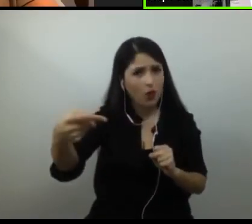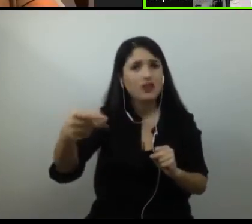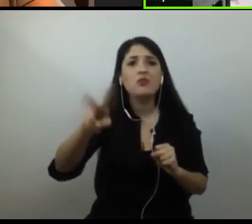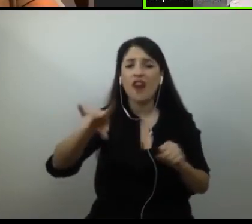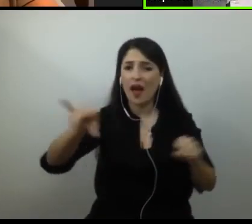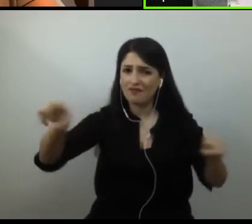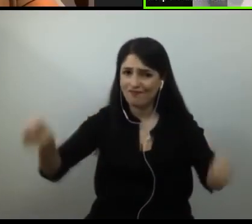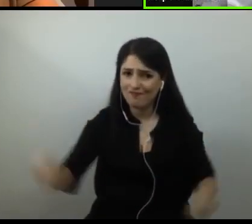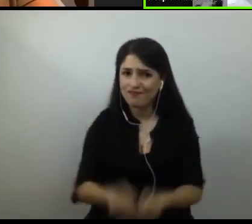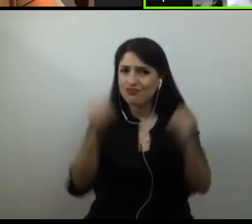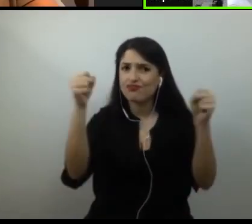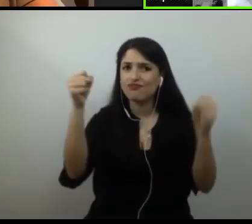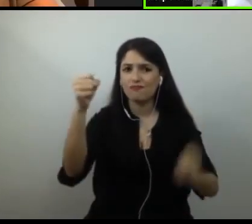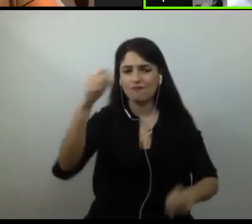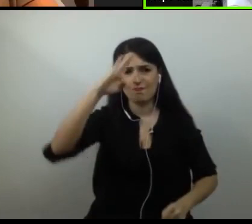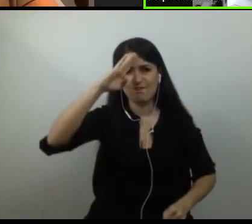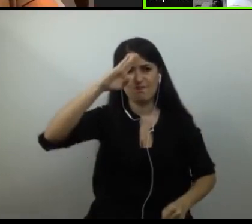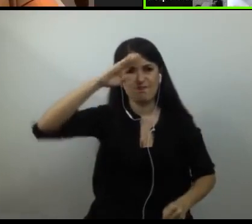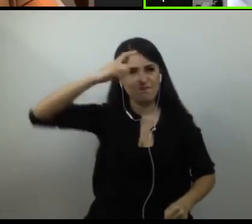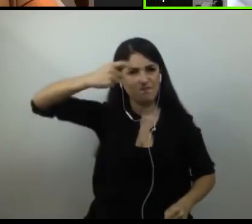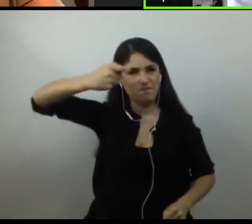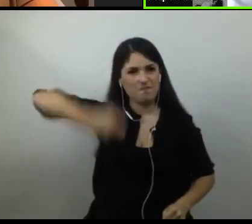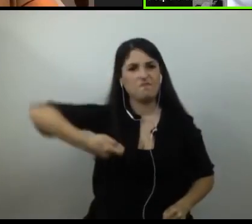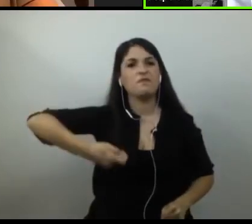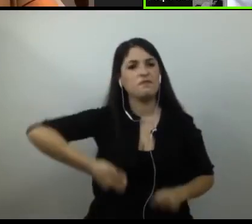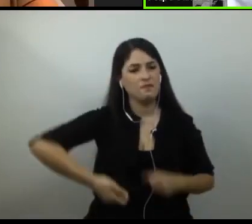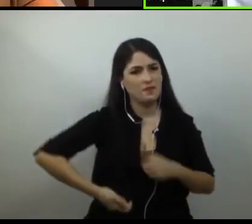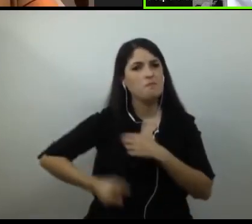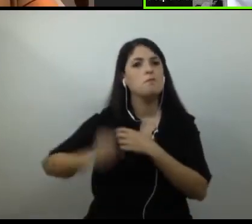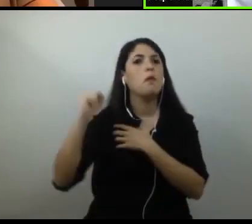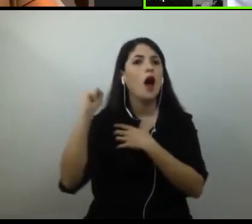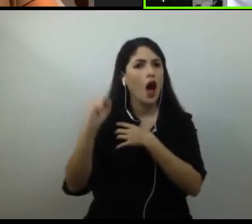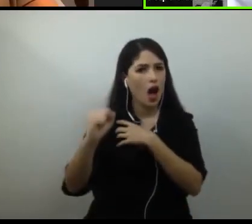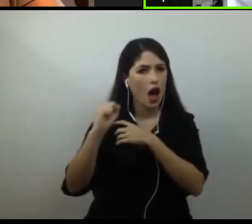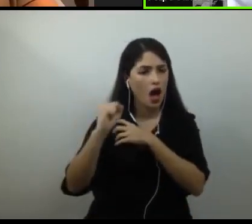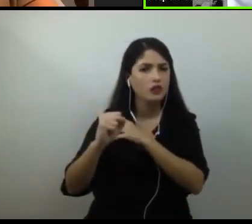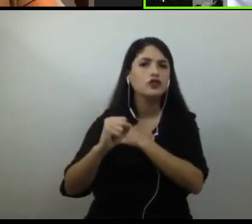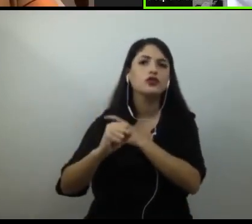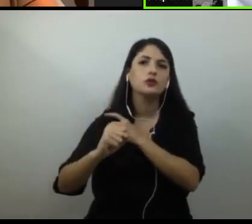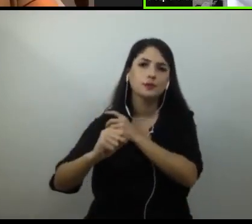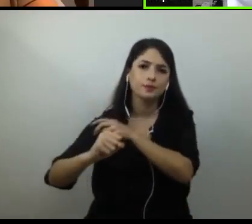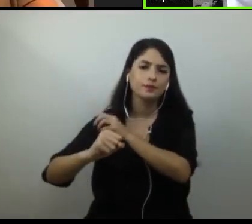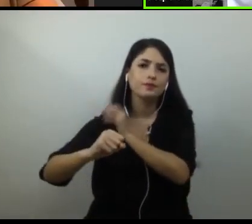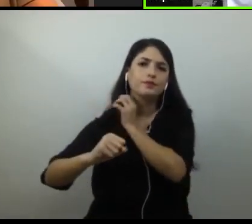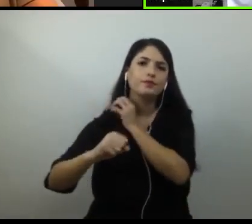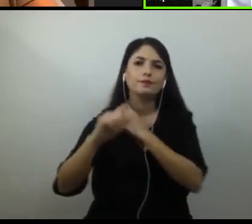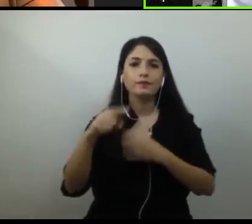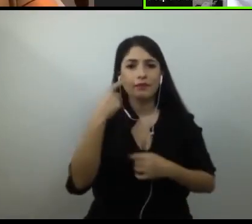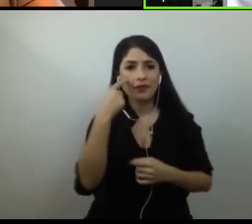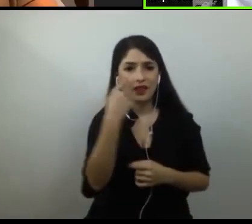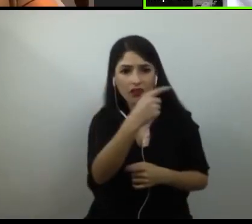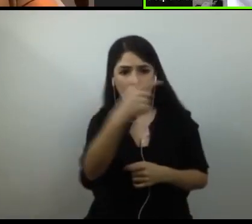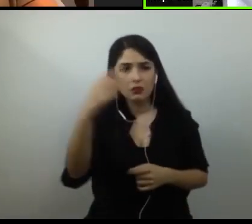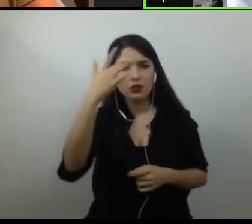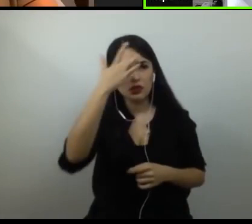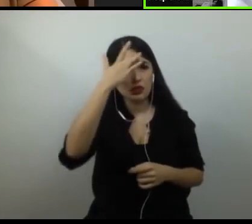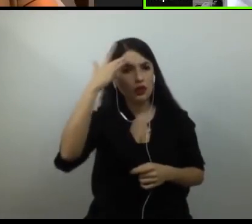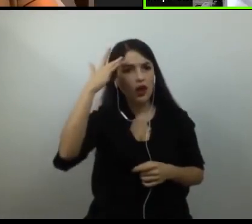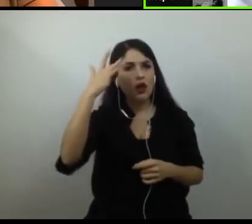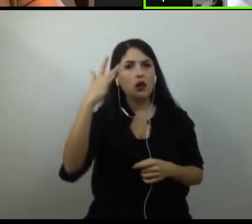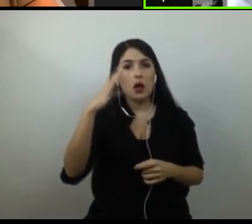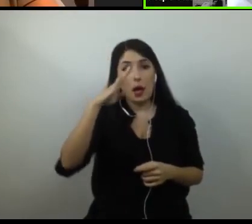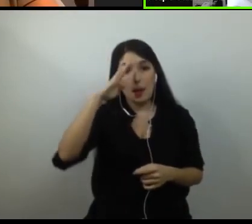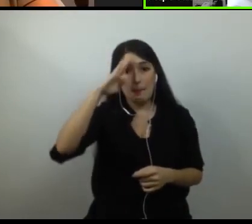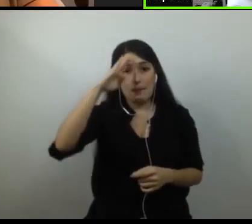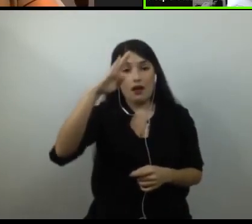A cooptação que está sendo feita nas camadas médias do oficialado, tanto das Forças Armadas quanto